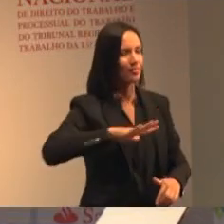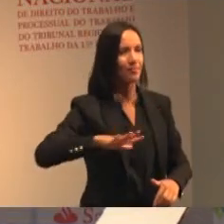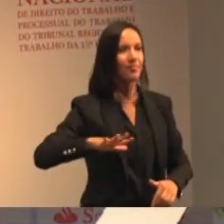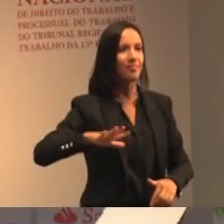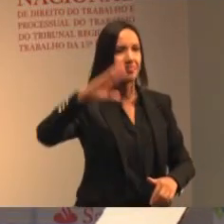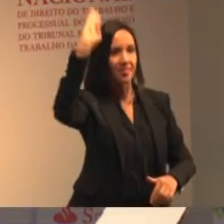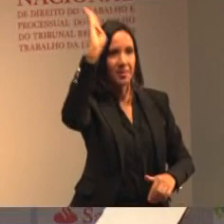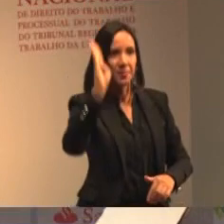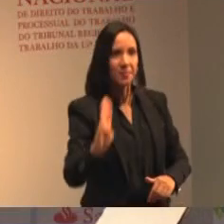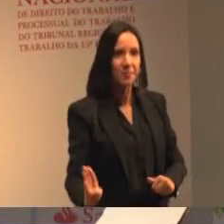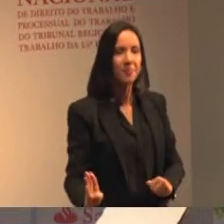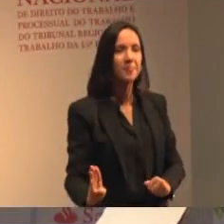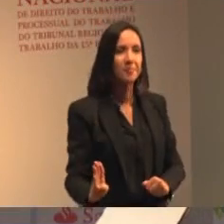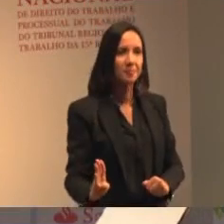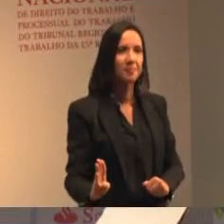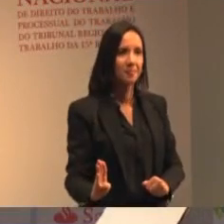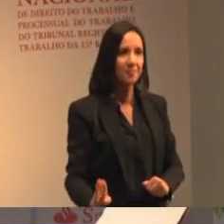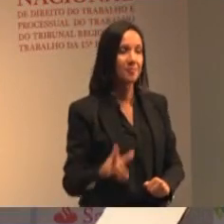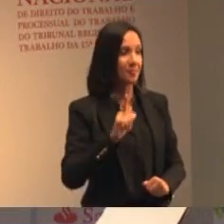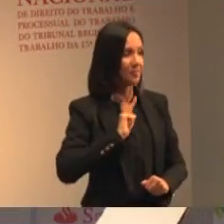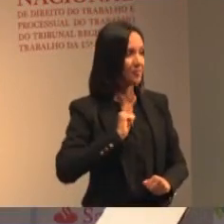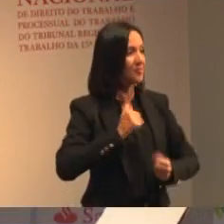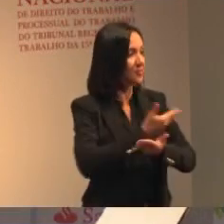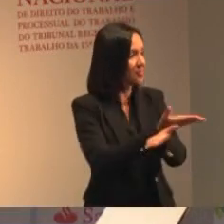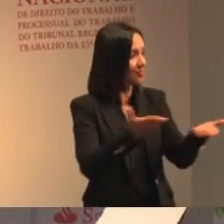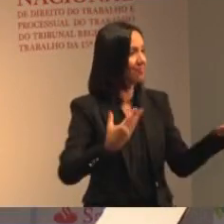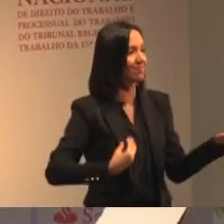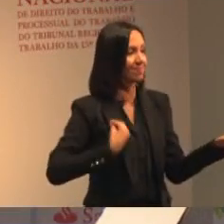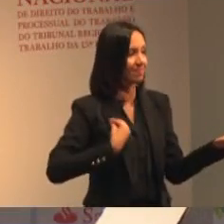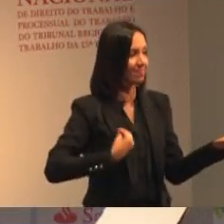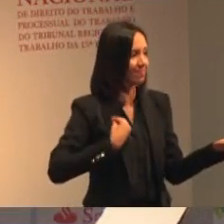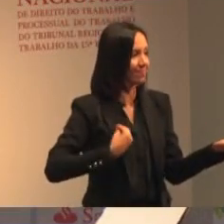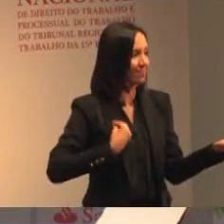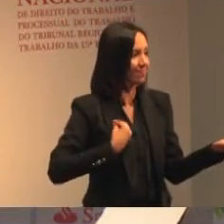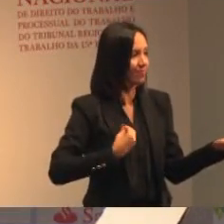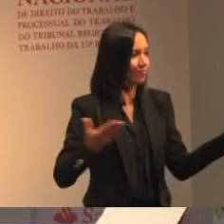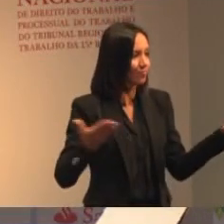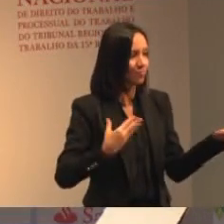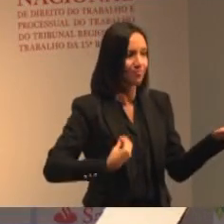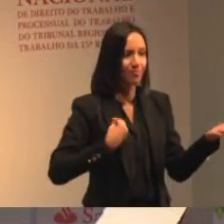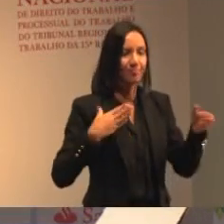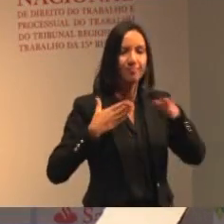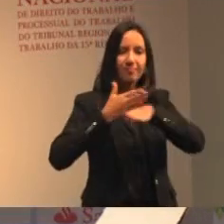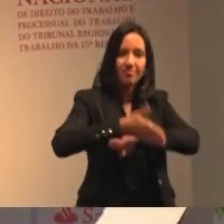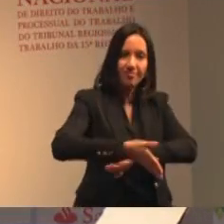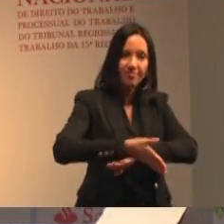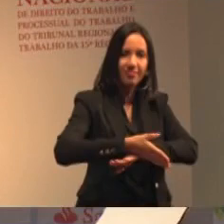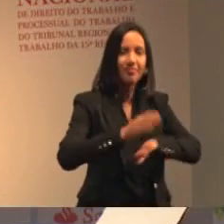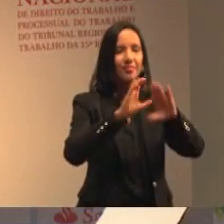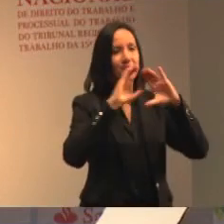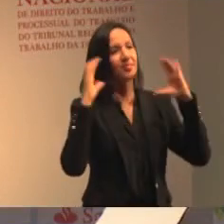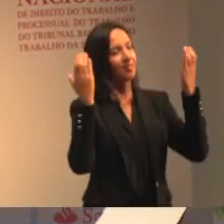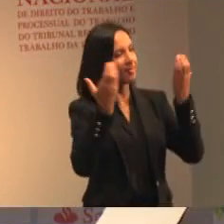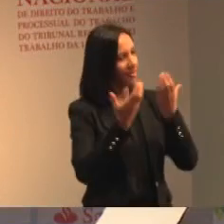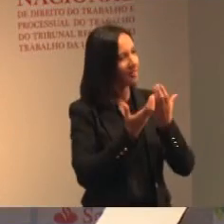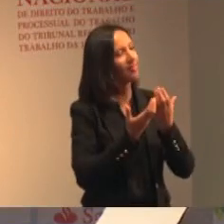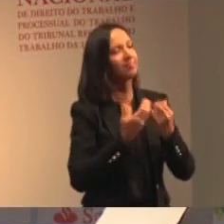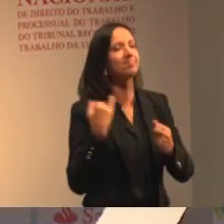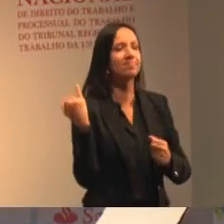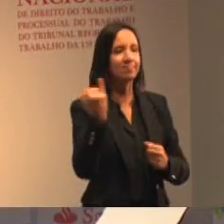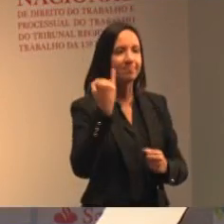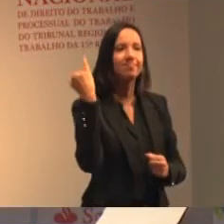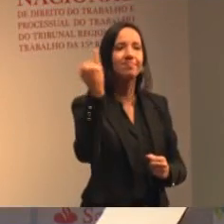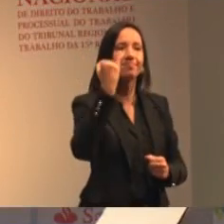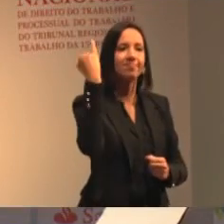nacional, e a todos que estão aqui participando deste congresso tão importante que